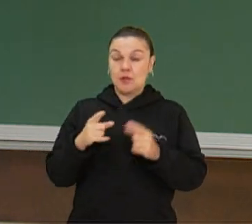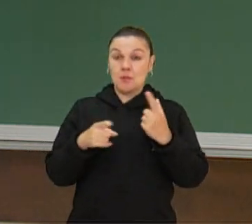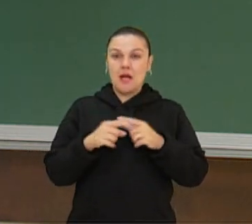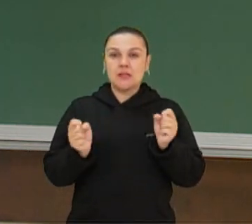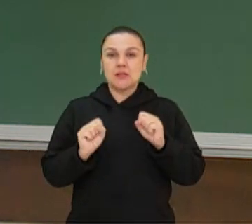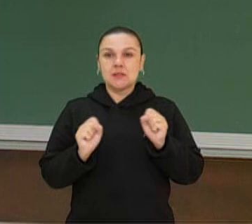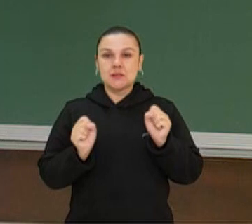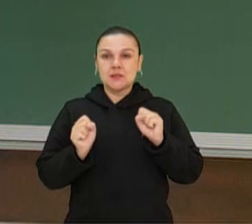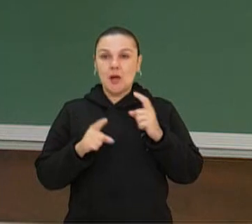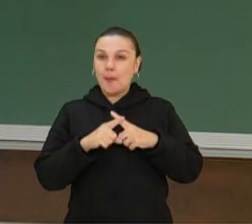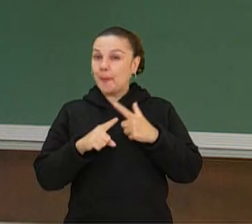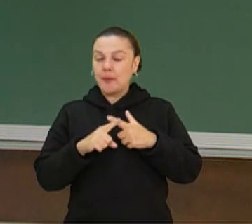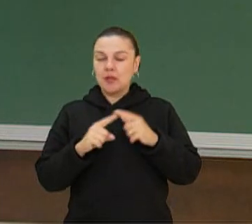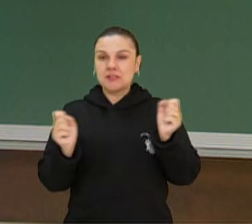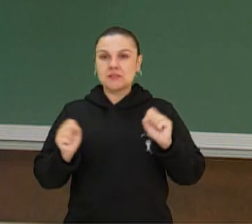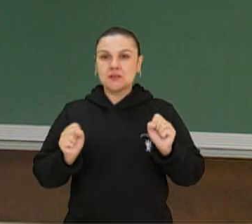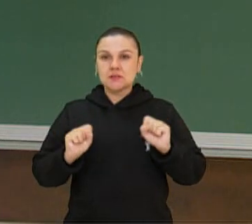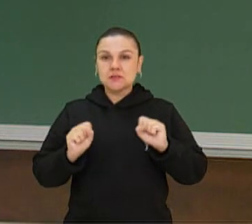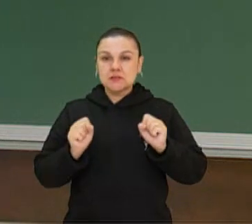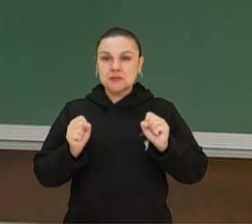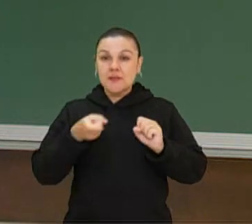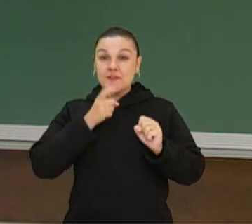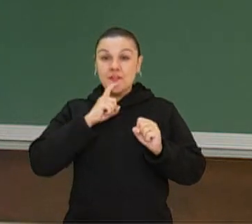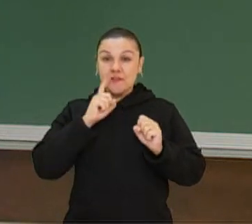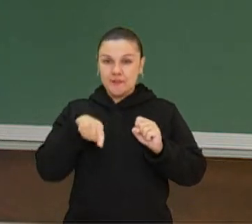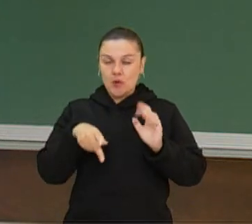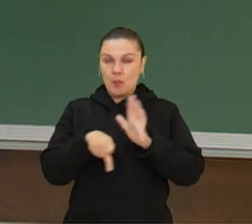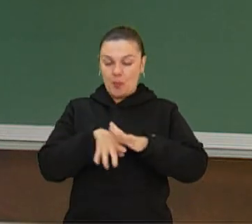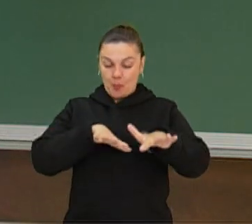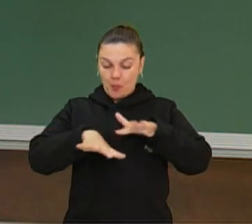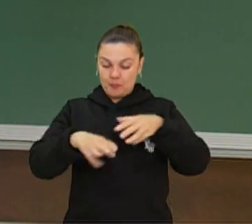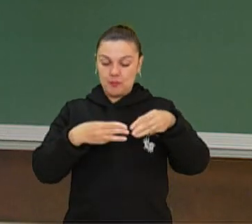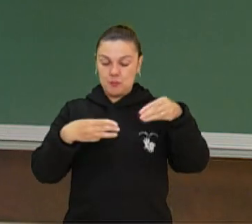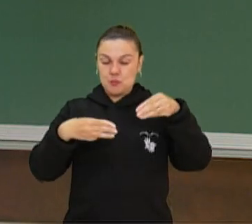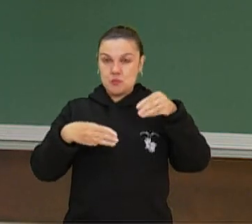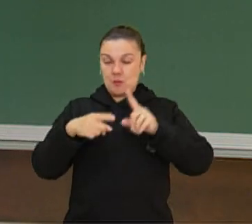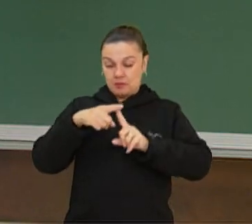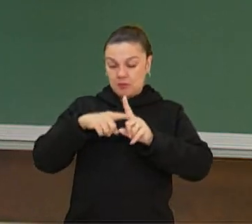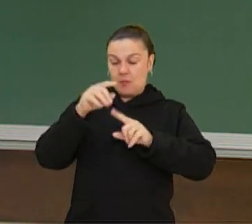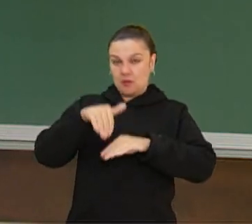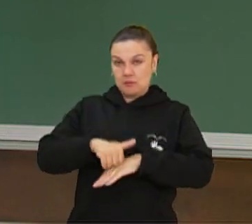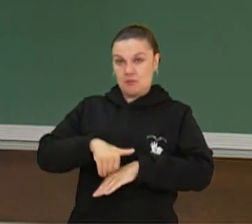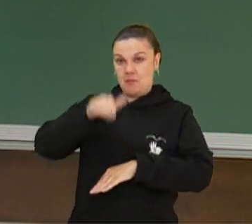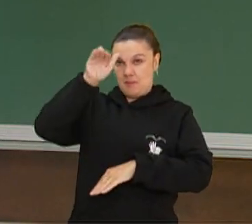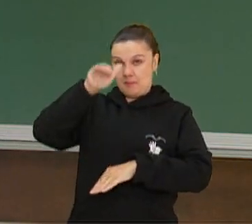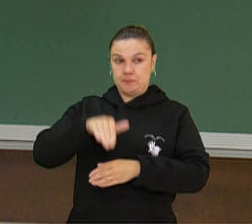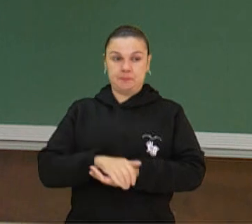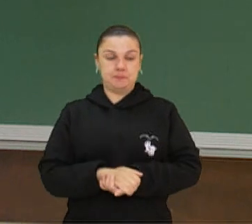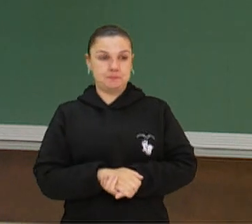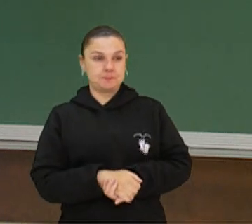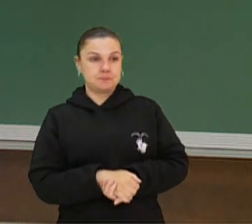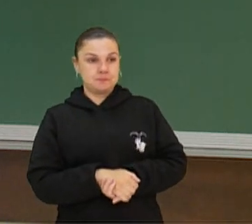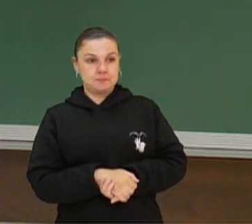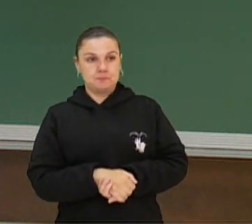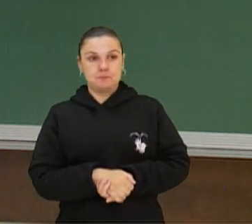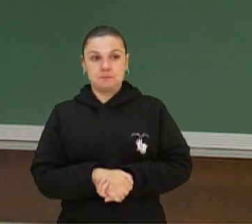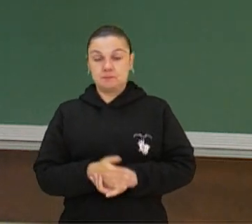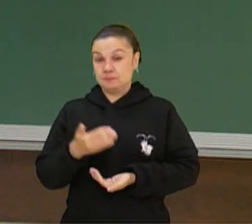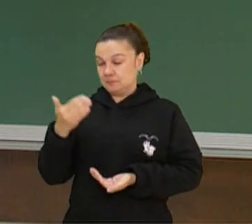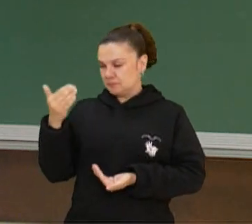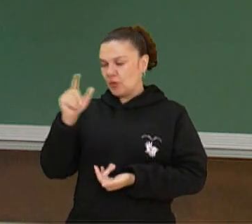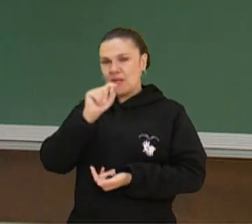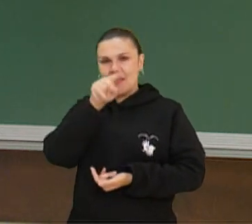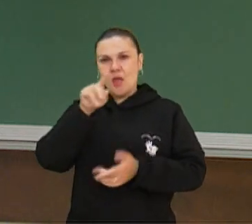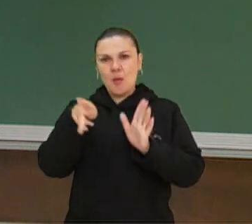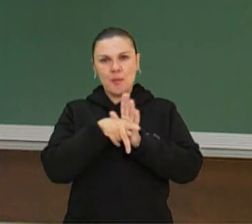você está tendo movimentação muscular que vai estar elevando a sua temperatura. Belezinha? Então, quem